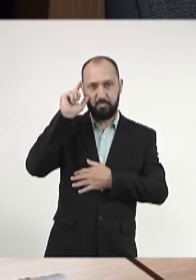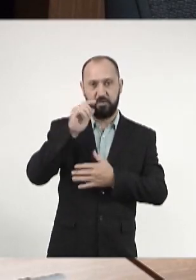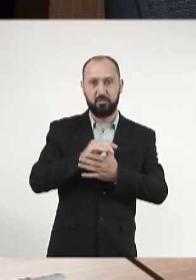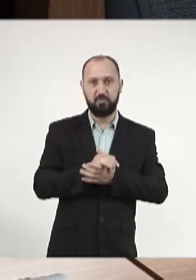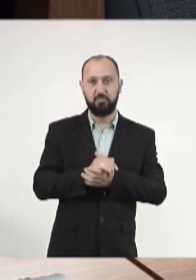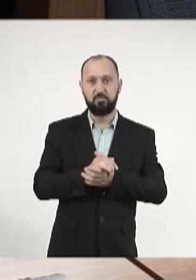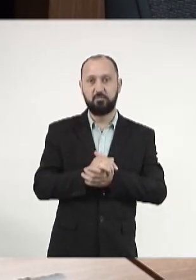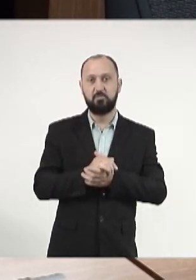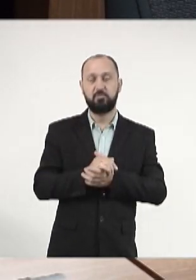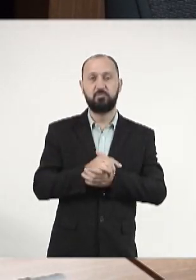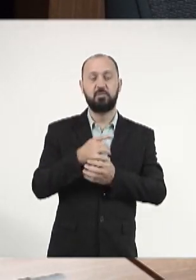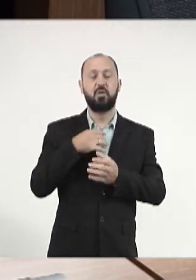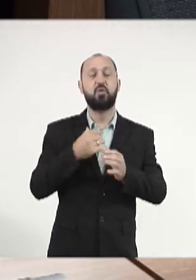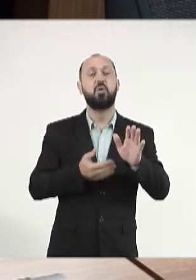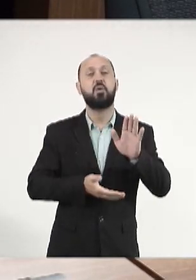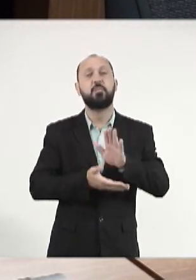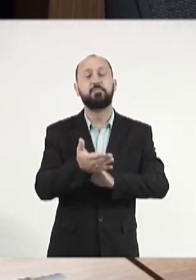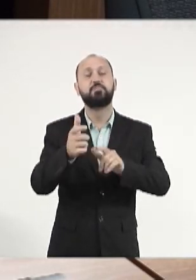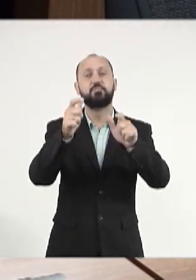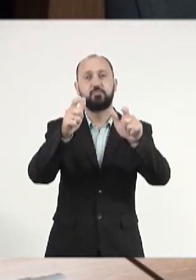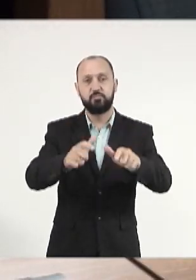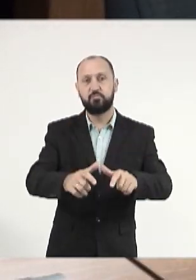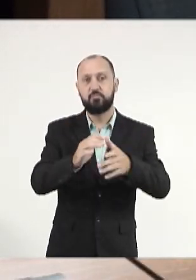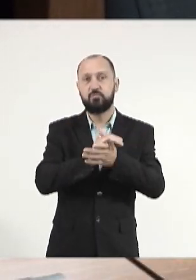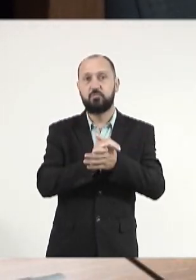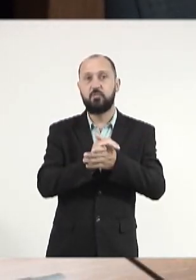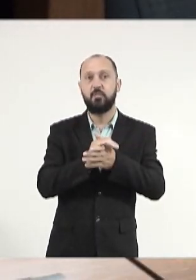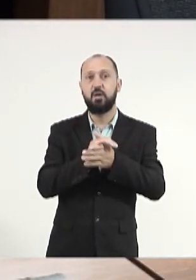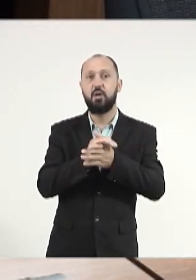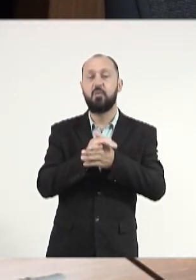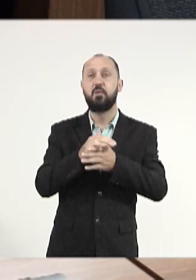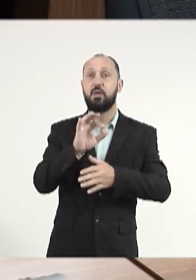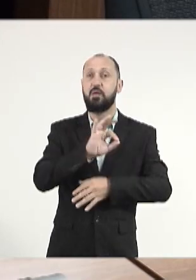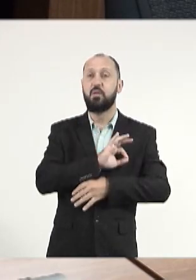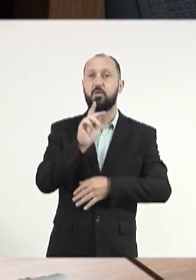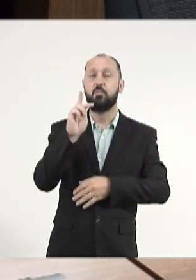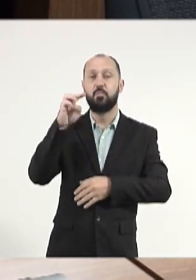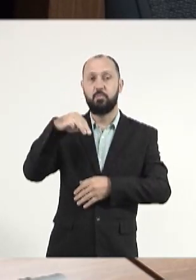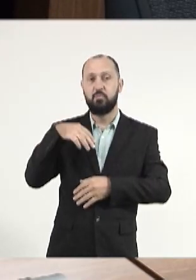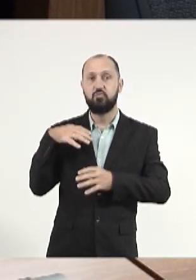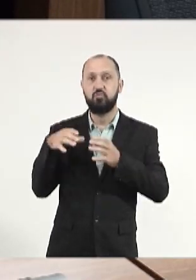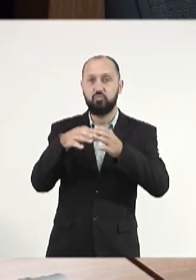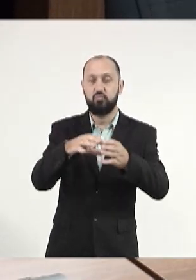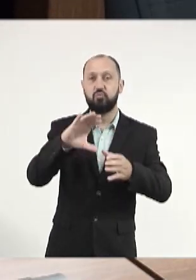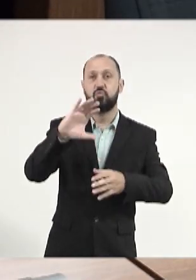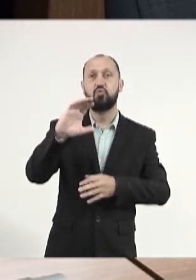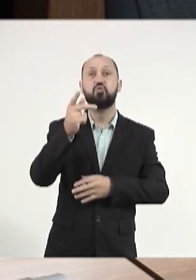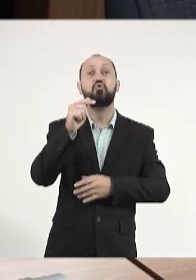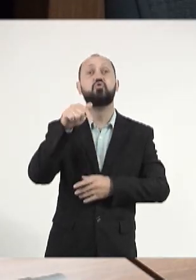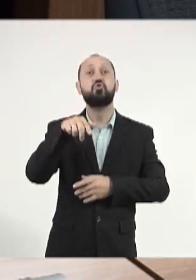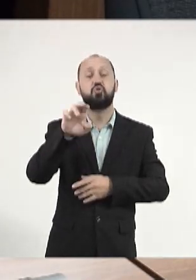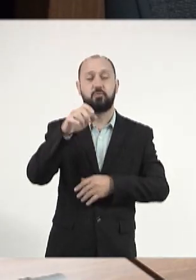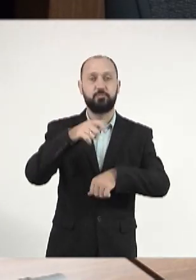foi remetida para o local um reforço da Polícia Militar do Batalhão de Choque. E hoje, às 6 horas da